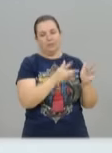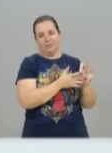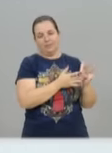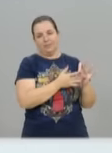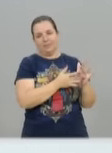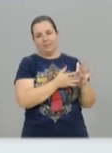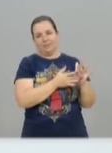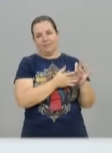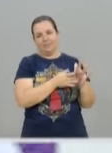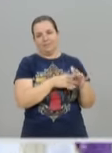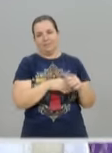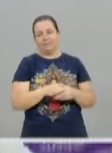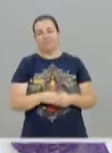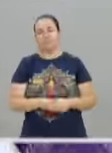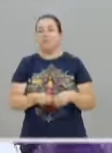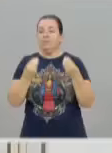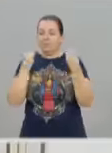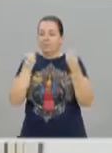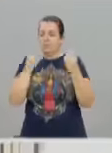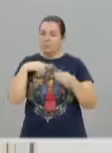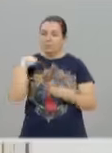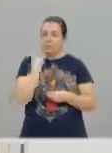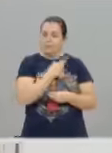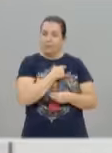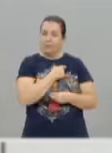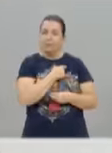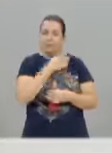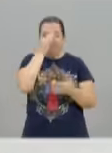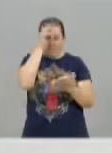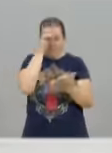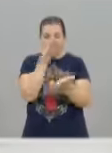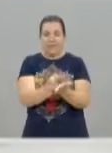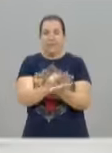fé como que nós estamos com o nosso